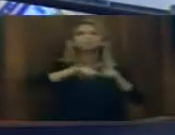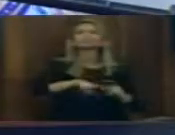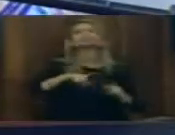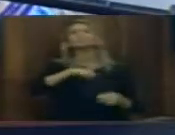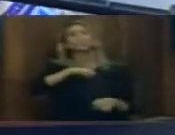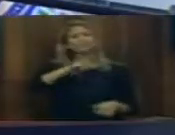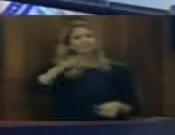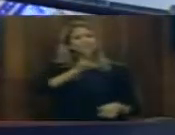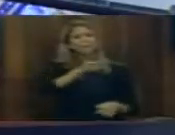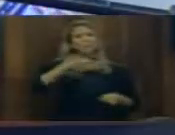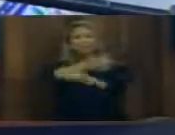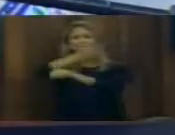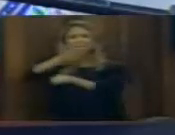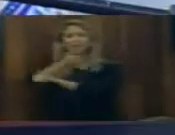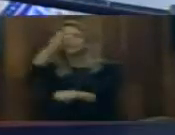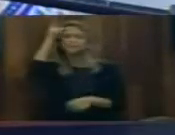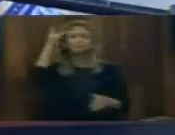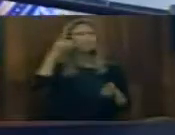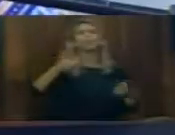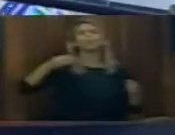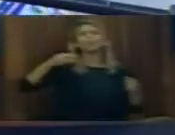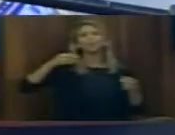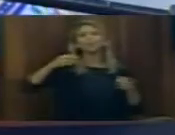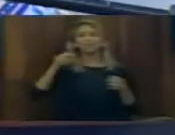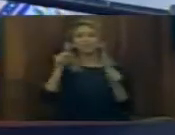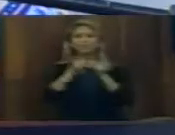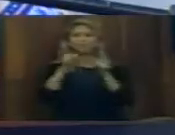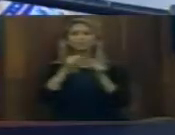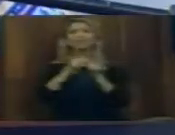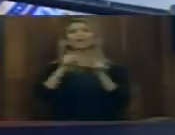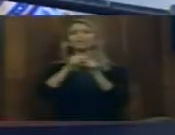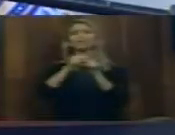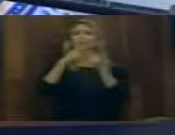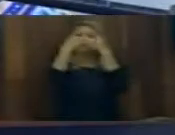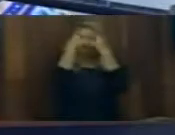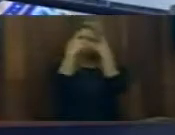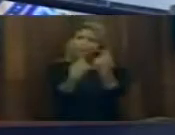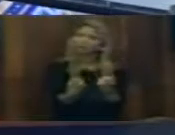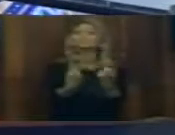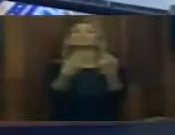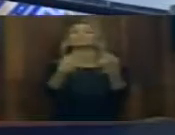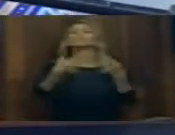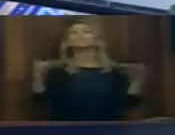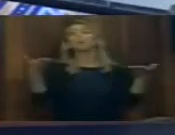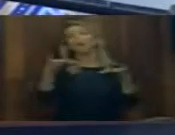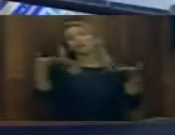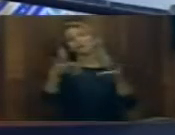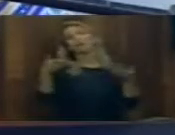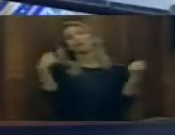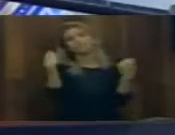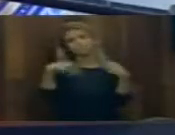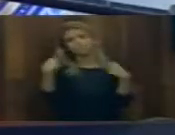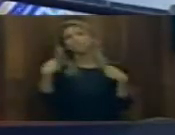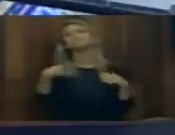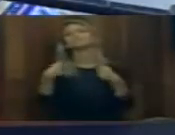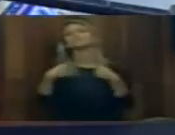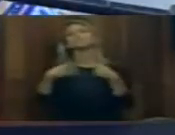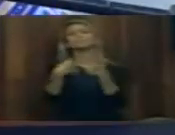são invasões mesmo a domicílio, então está se tornando uma coisa assim, fora do